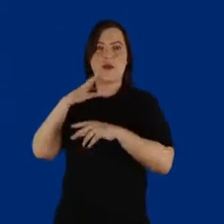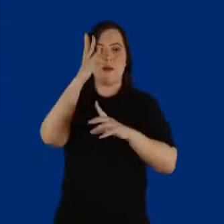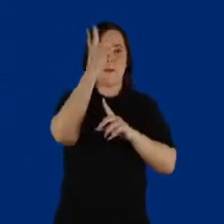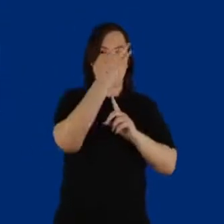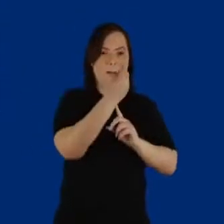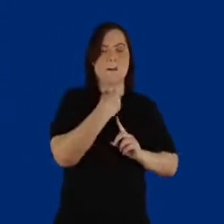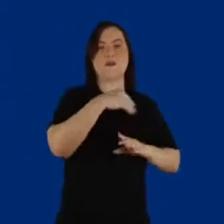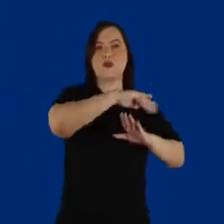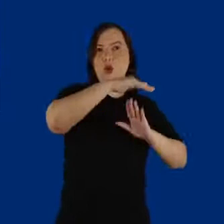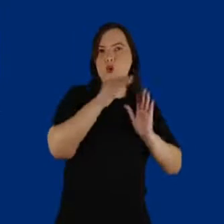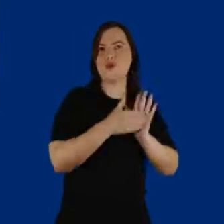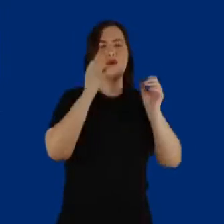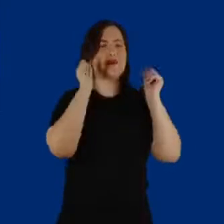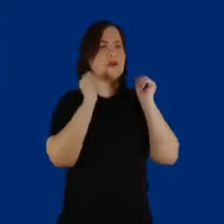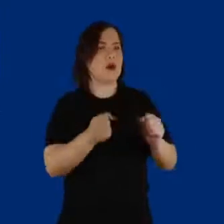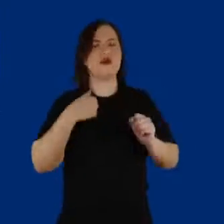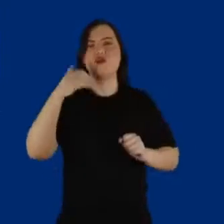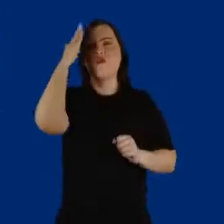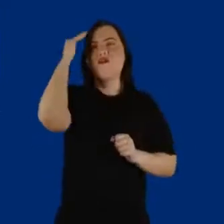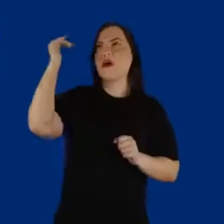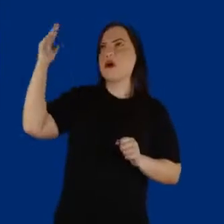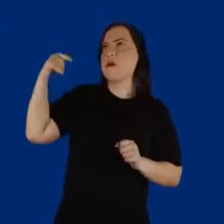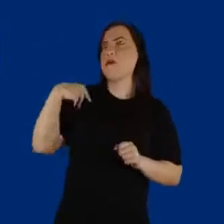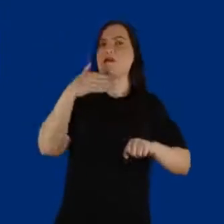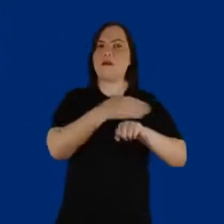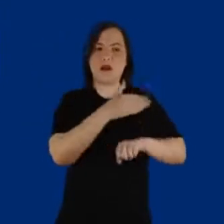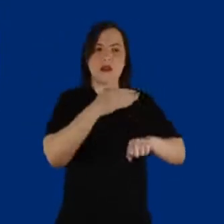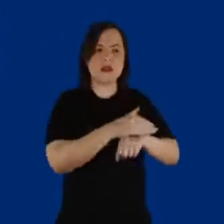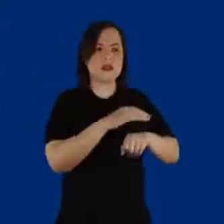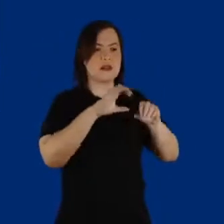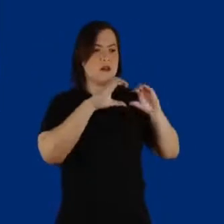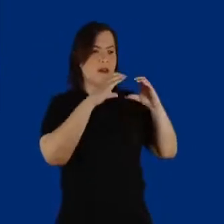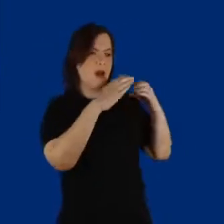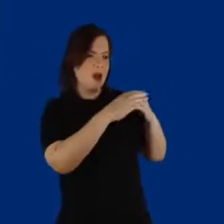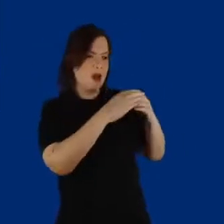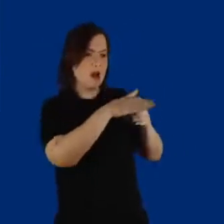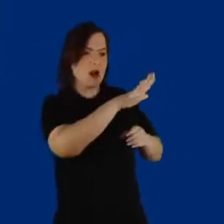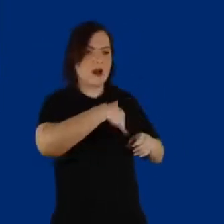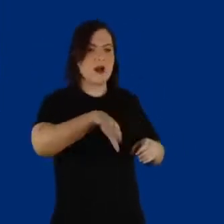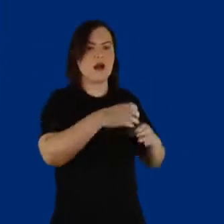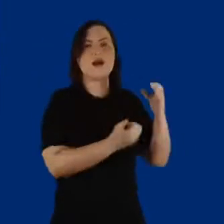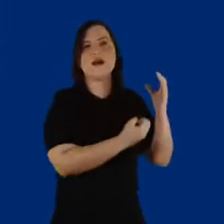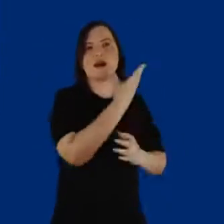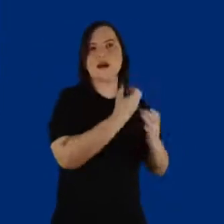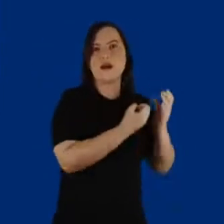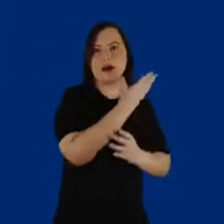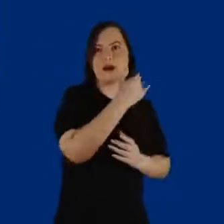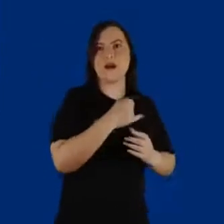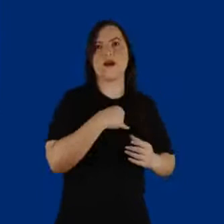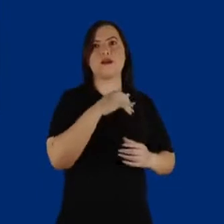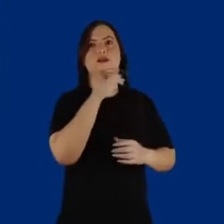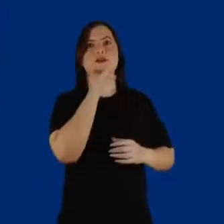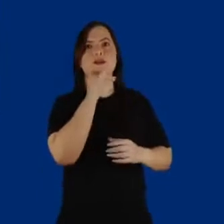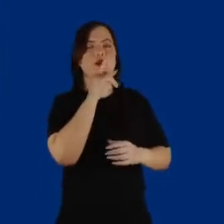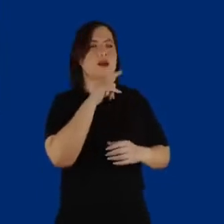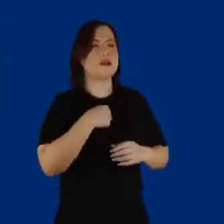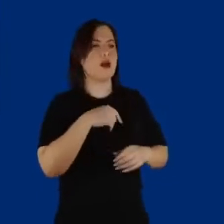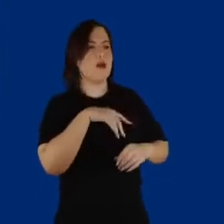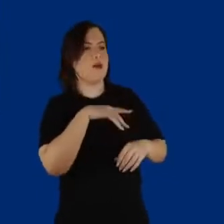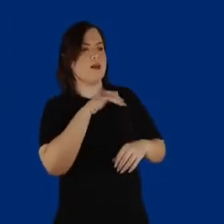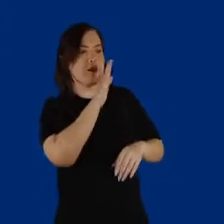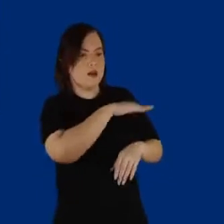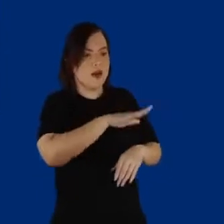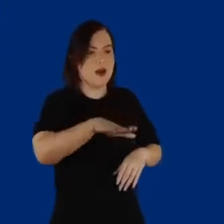ser uma estrela. Vocês podem participar na comunidade, criando. E é por isso que algumas das crianças